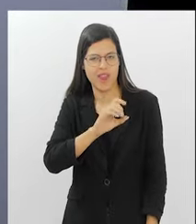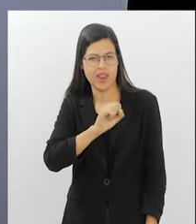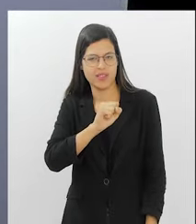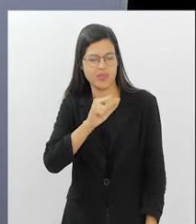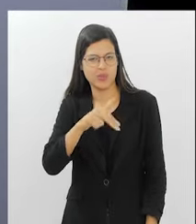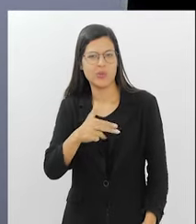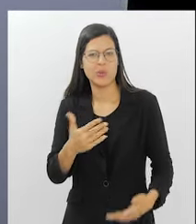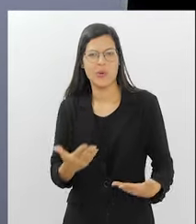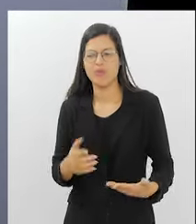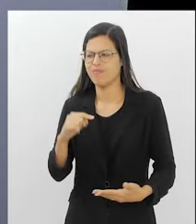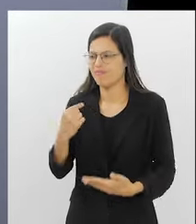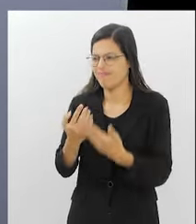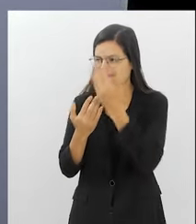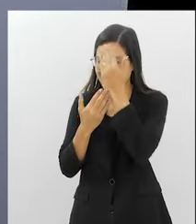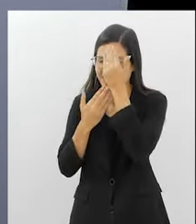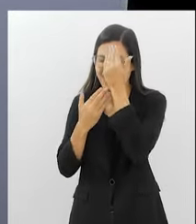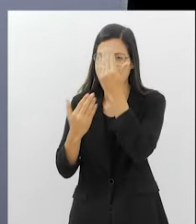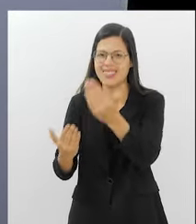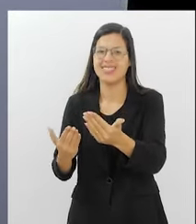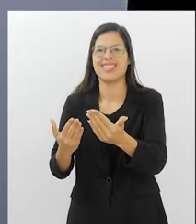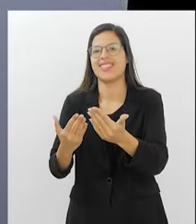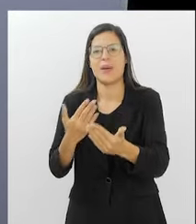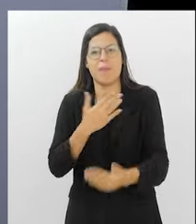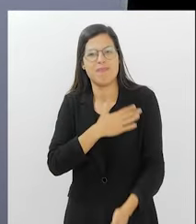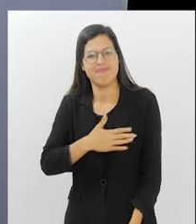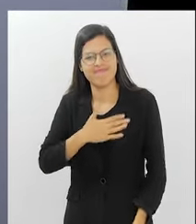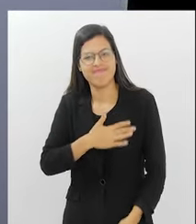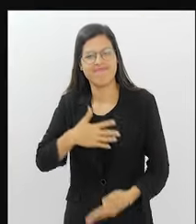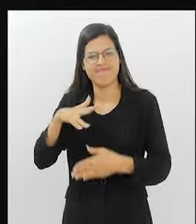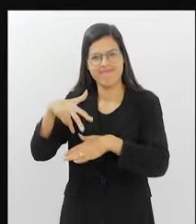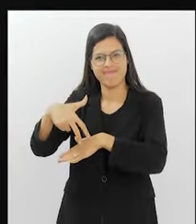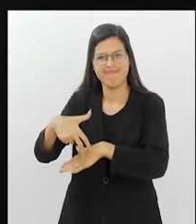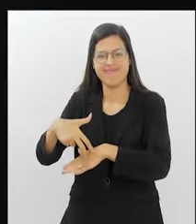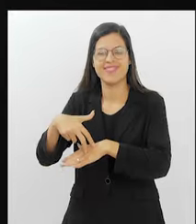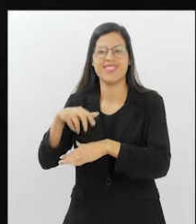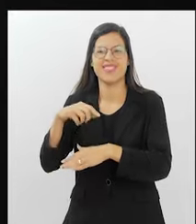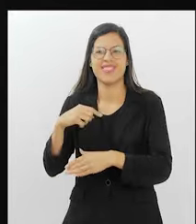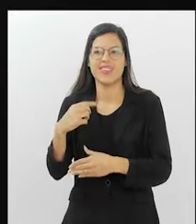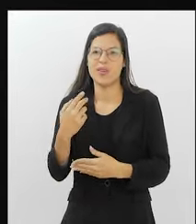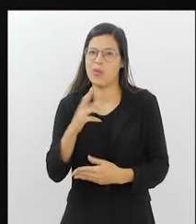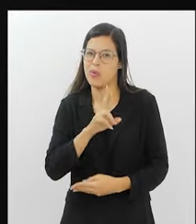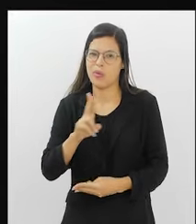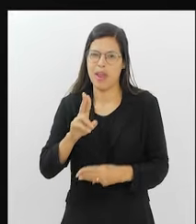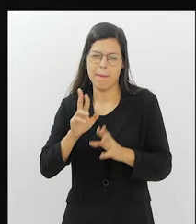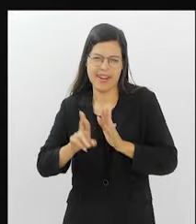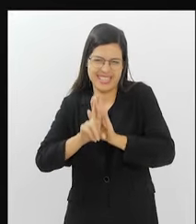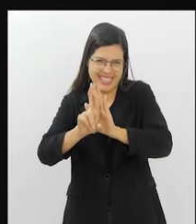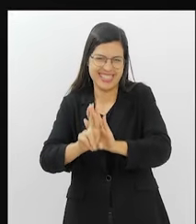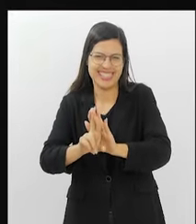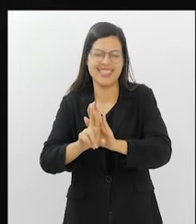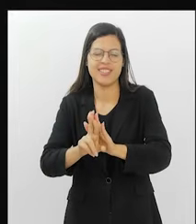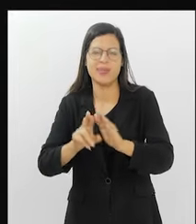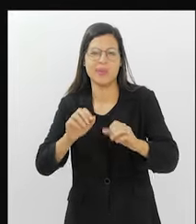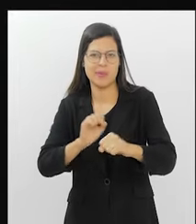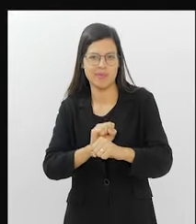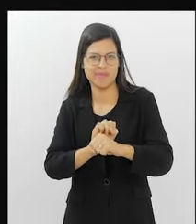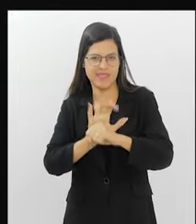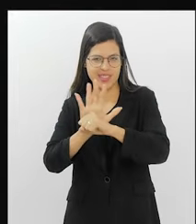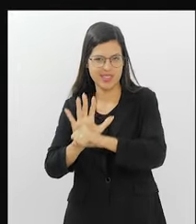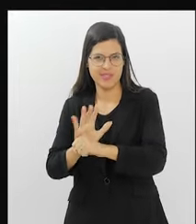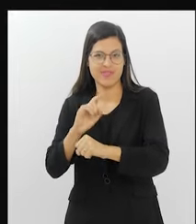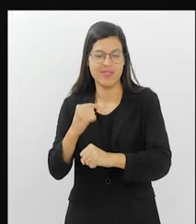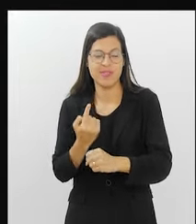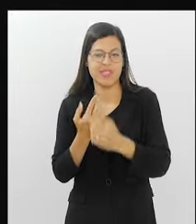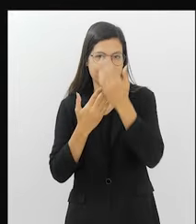imagina a gente que agradece É uma honra est aqui com vocês a gente é muito fã nid da direção da escola a gente